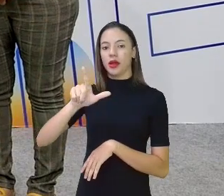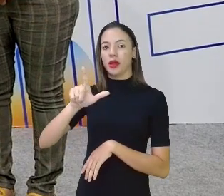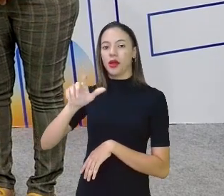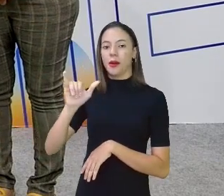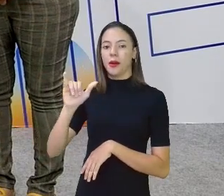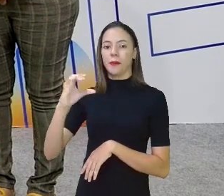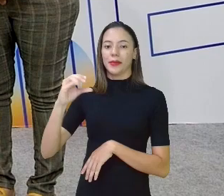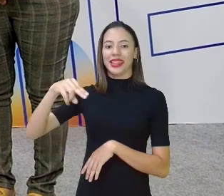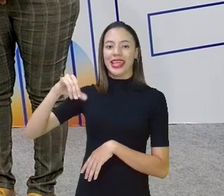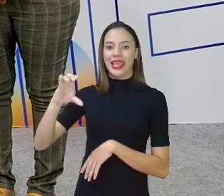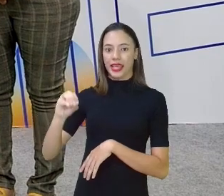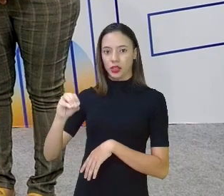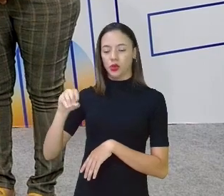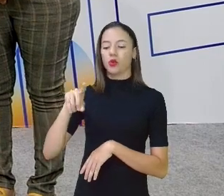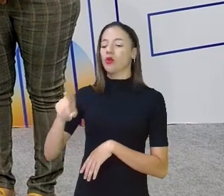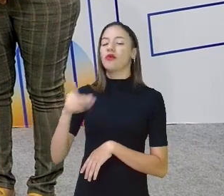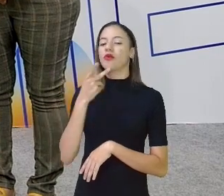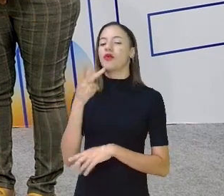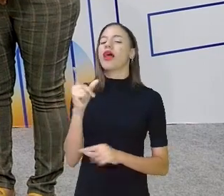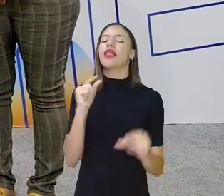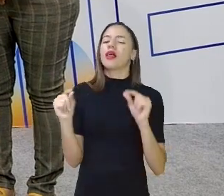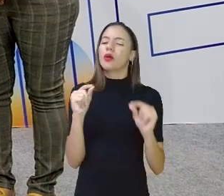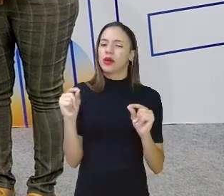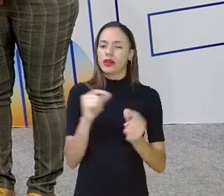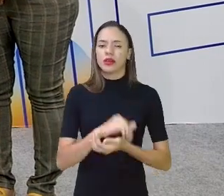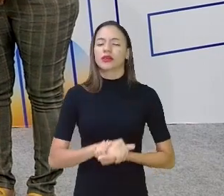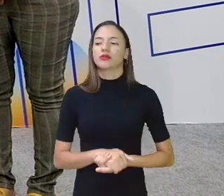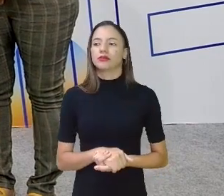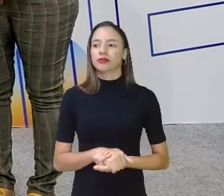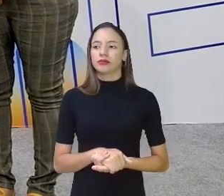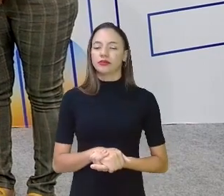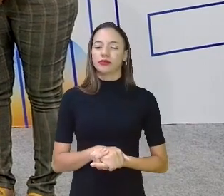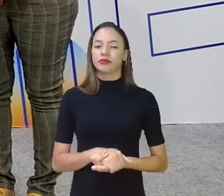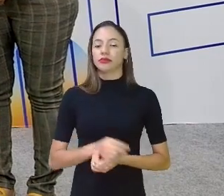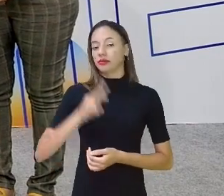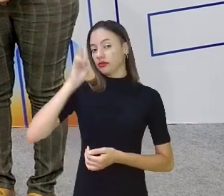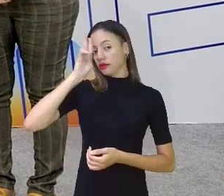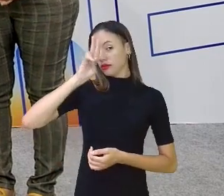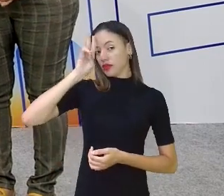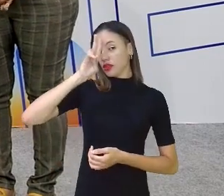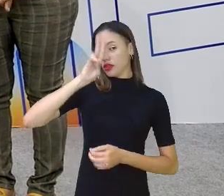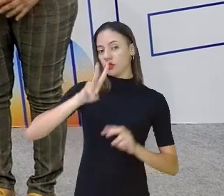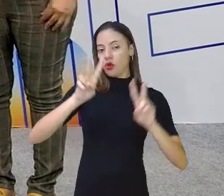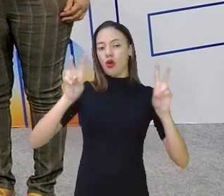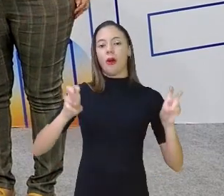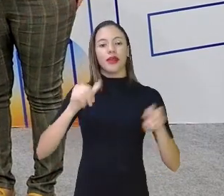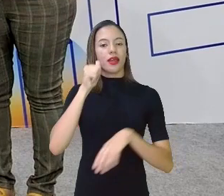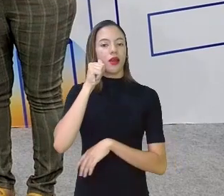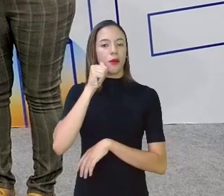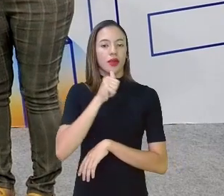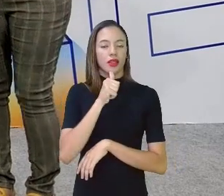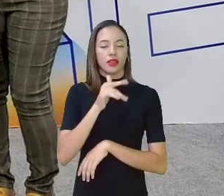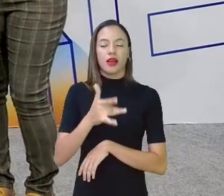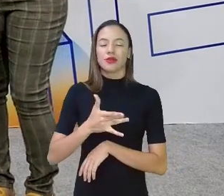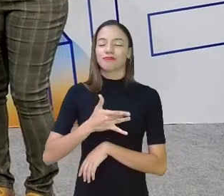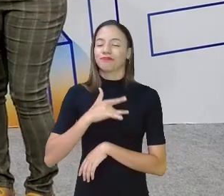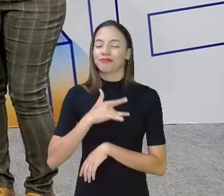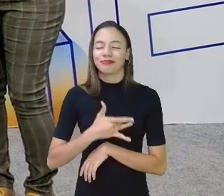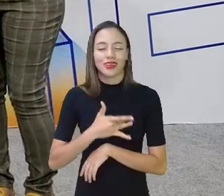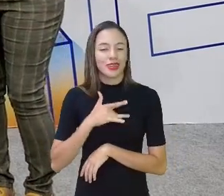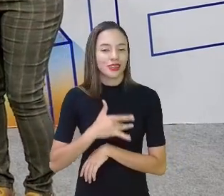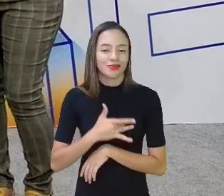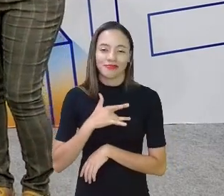Plínio Ancião, conta é a história de uma menina